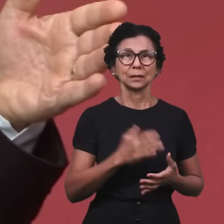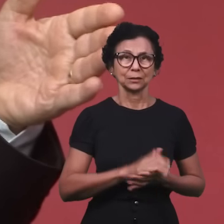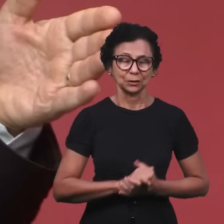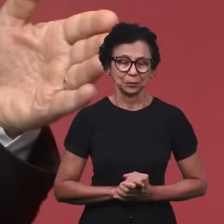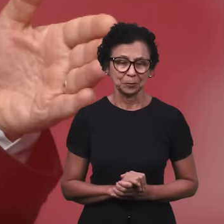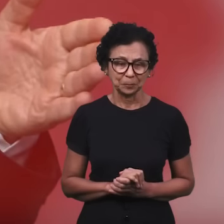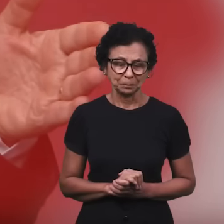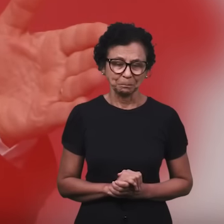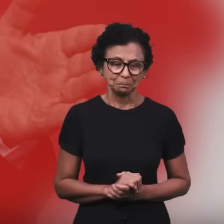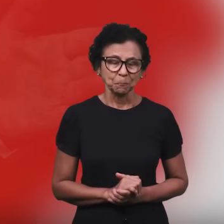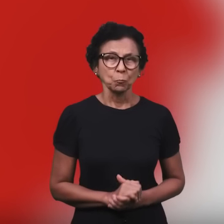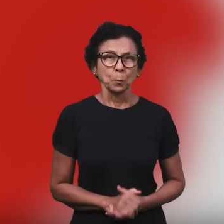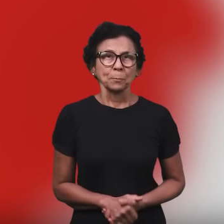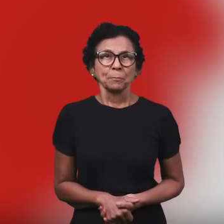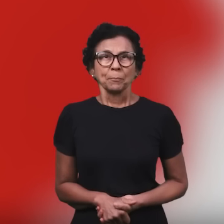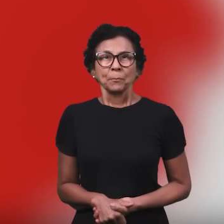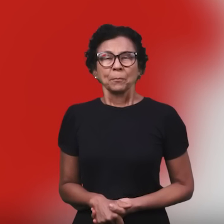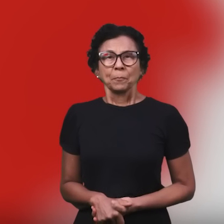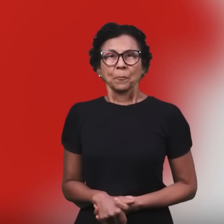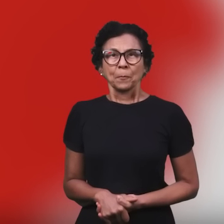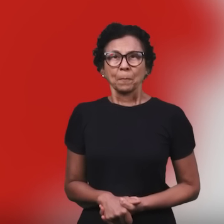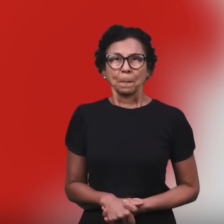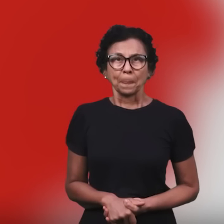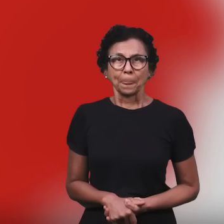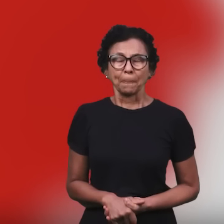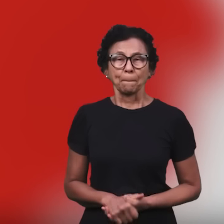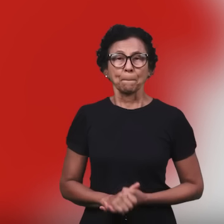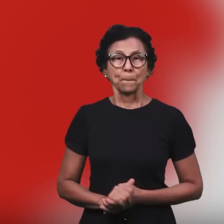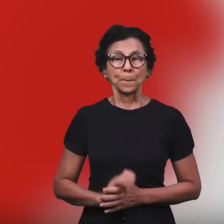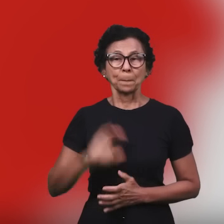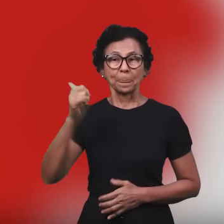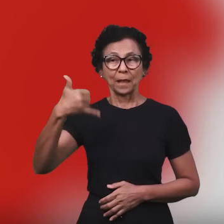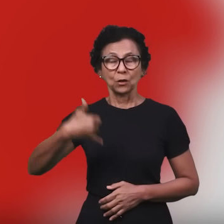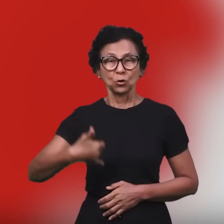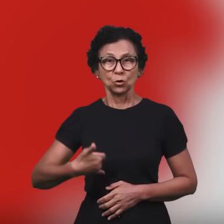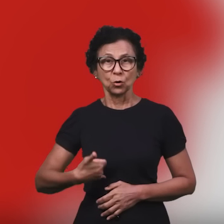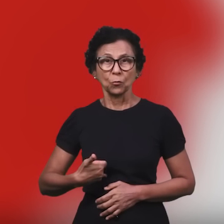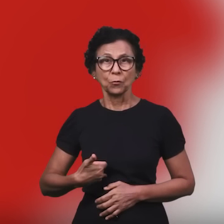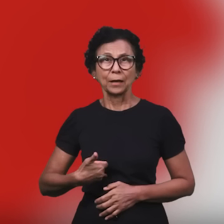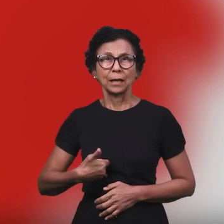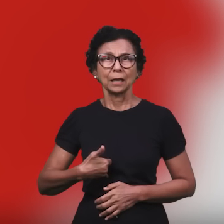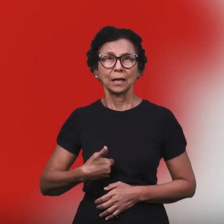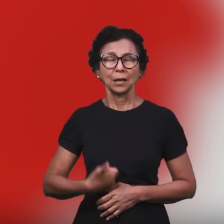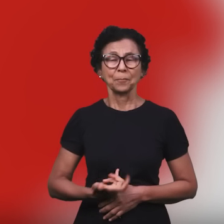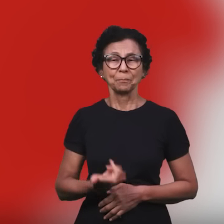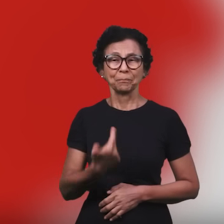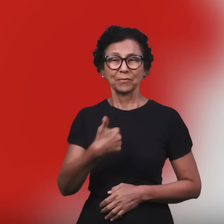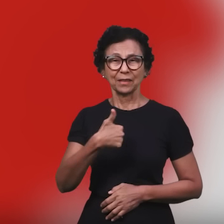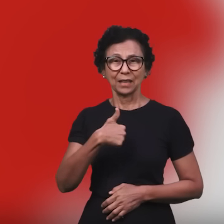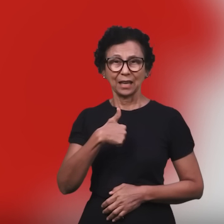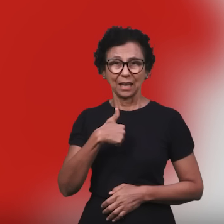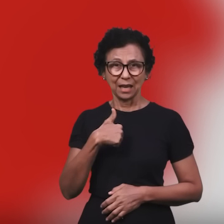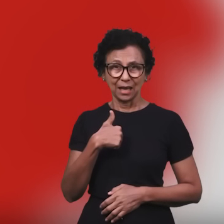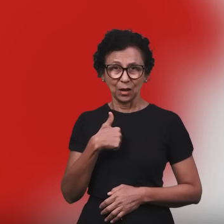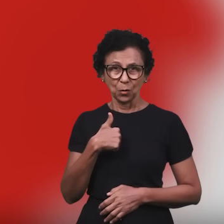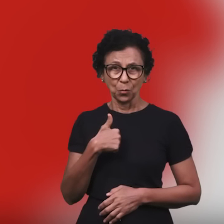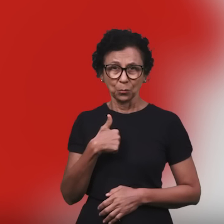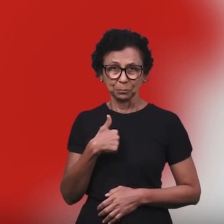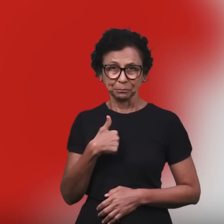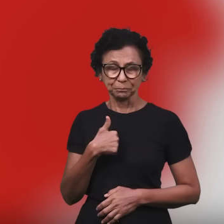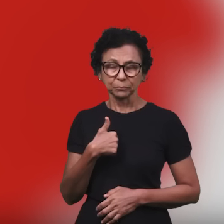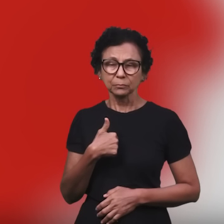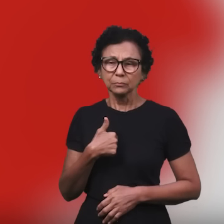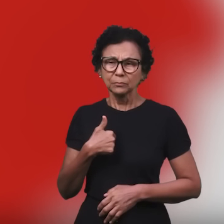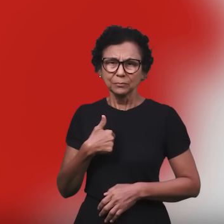terra. Agora, eis que depois de consumida a minha pele, na minha carne verei a Deus. Como é que você vai falar na